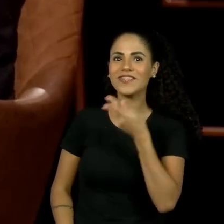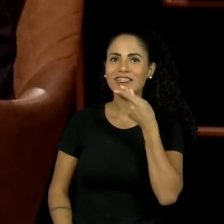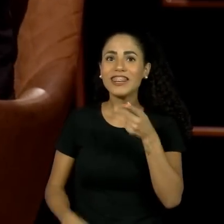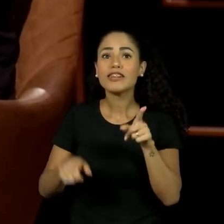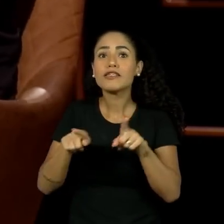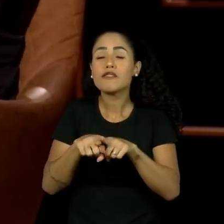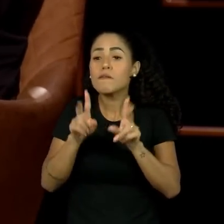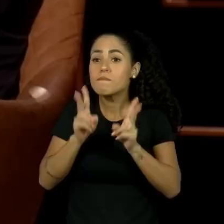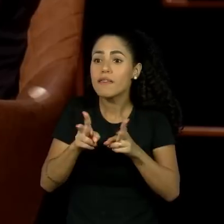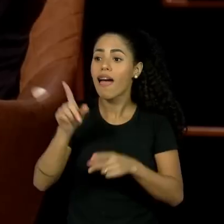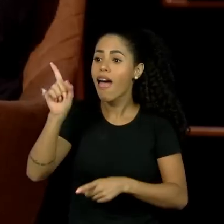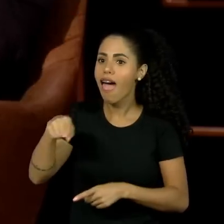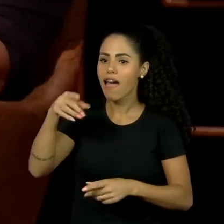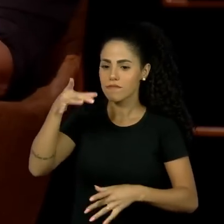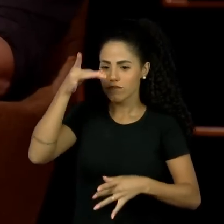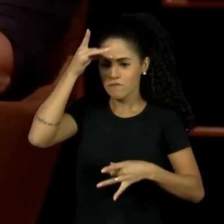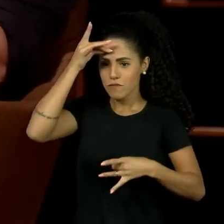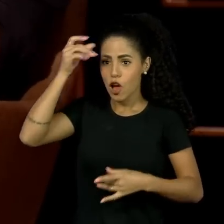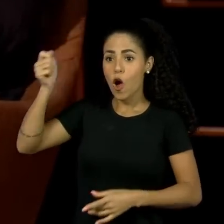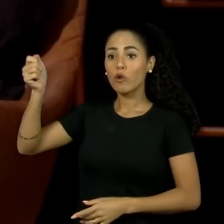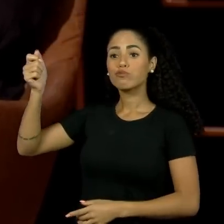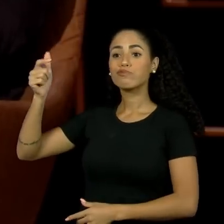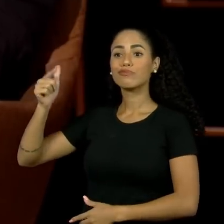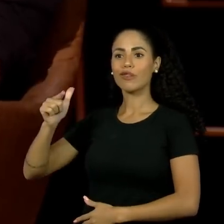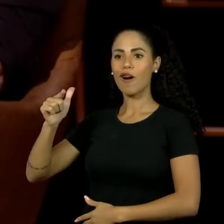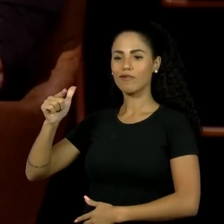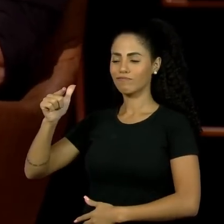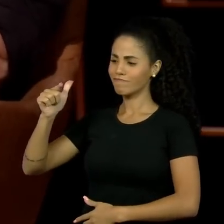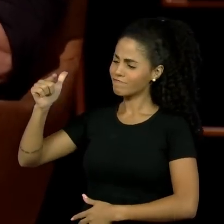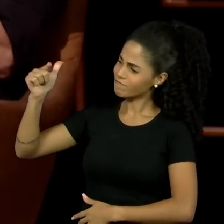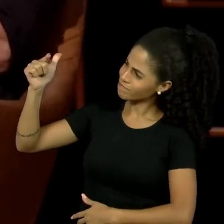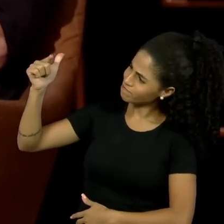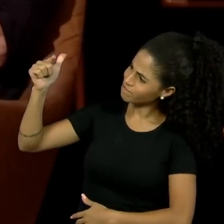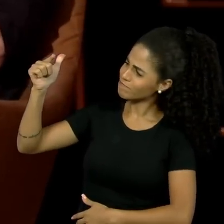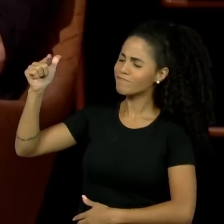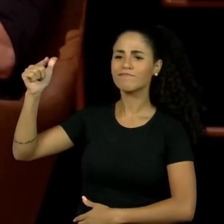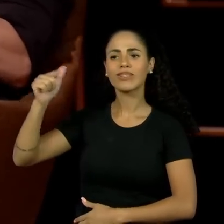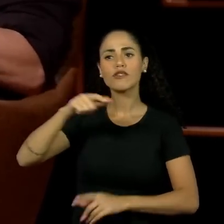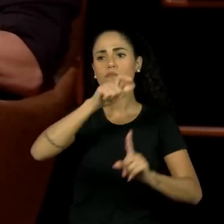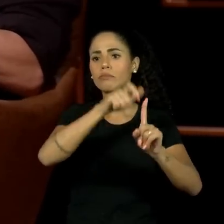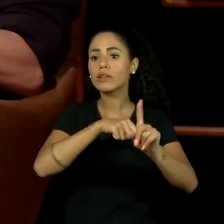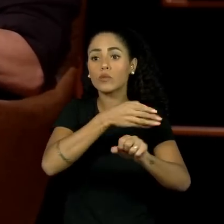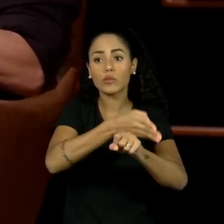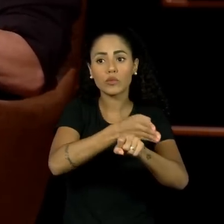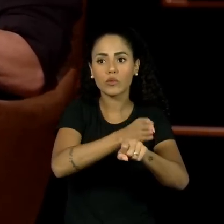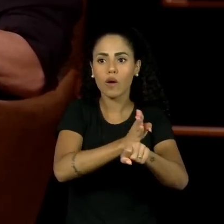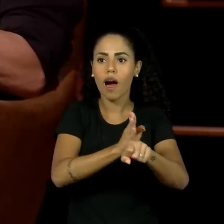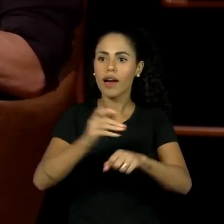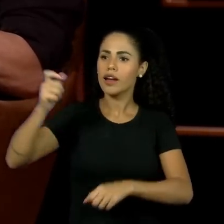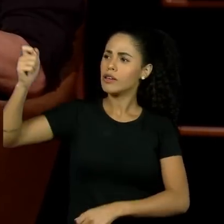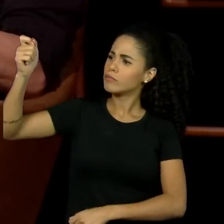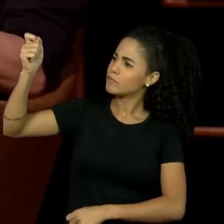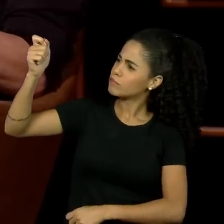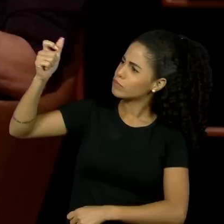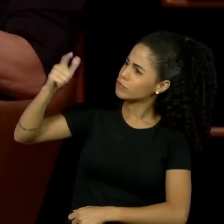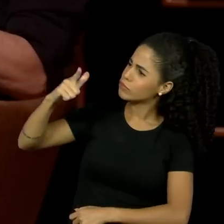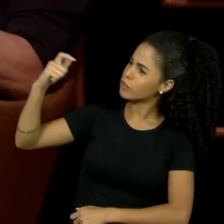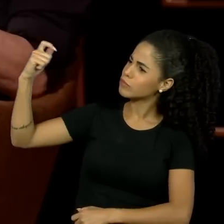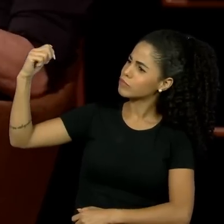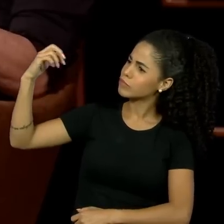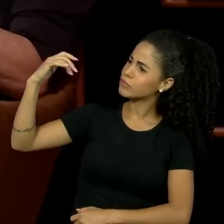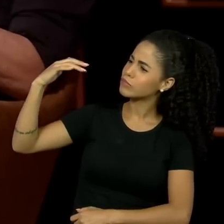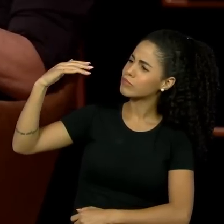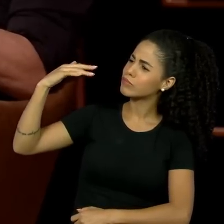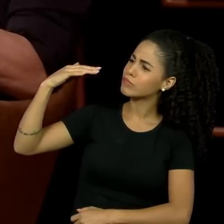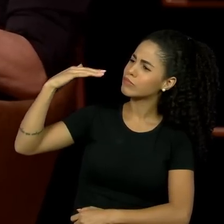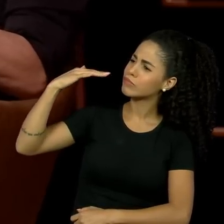ele faz o sol dialogar com o personagem o tempo inteiro. A luz do Maneco faz